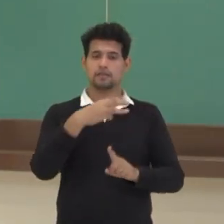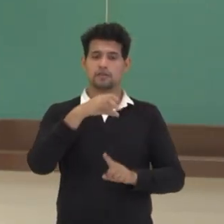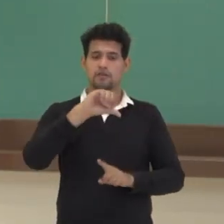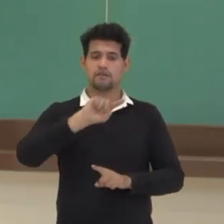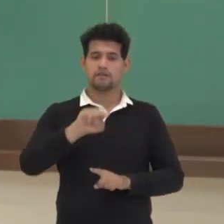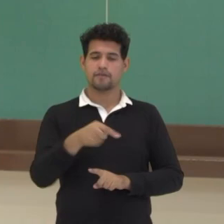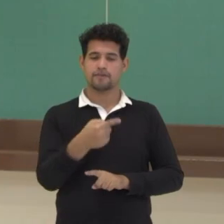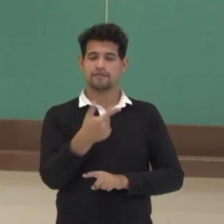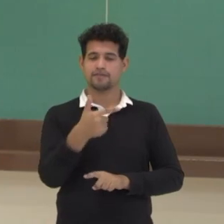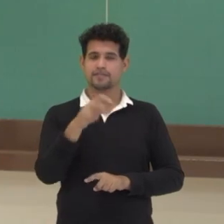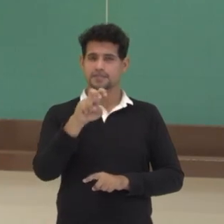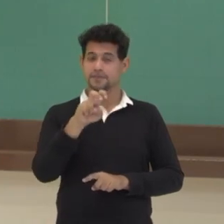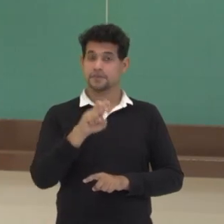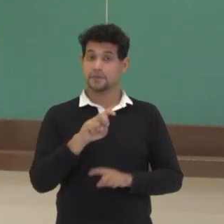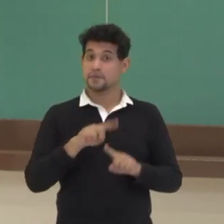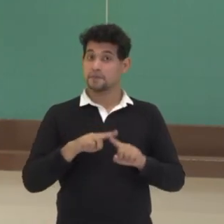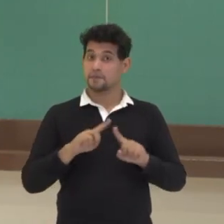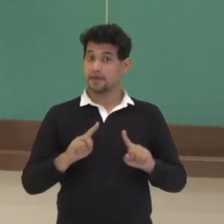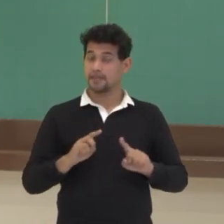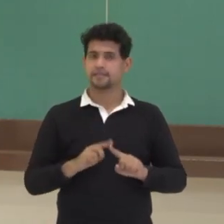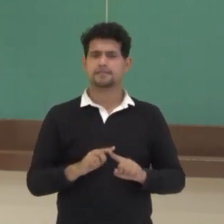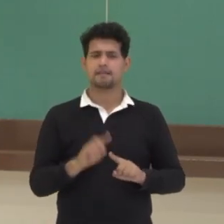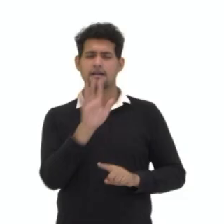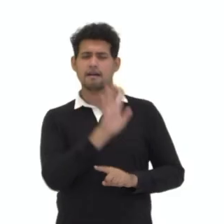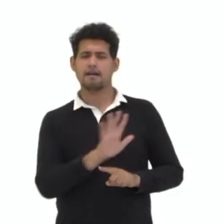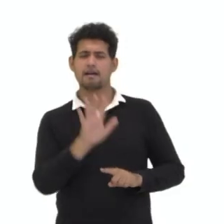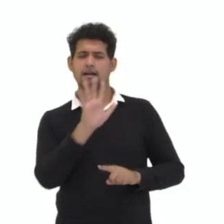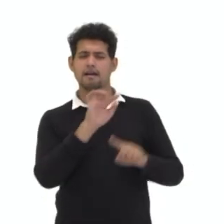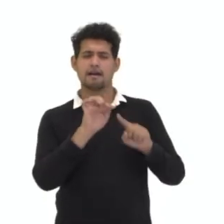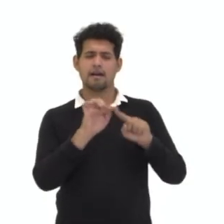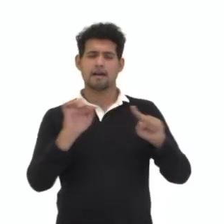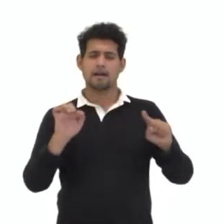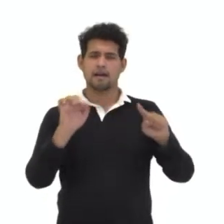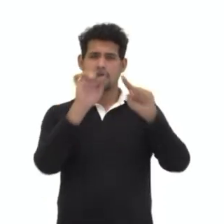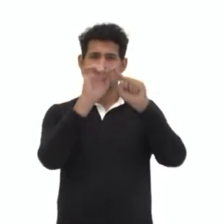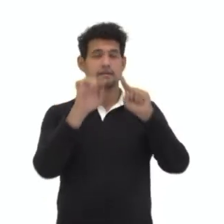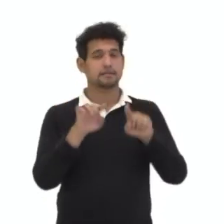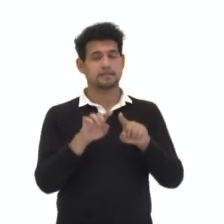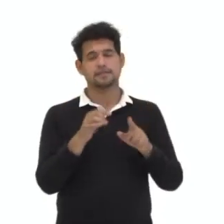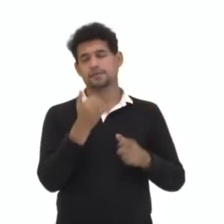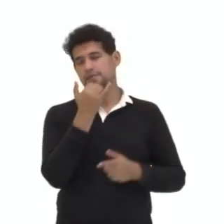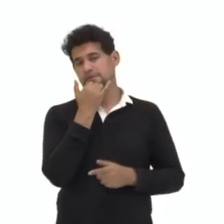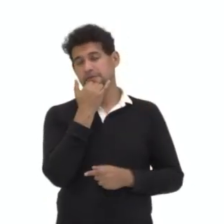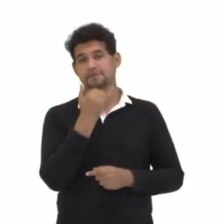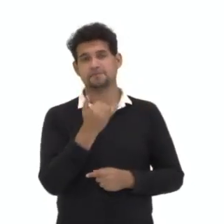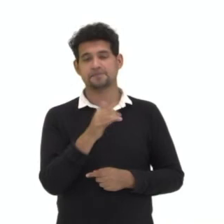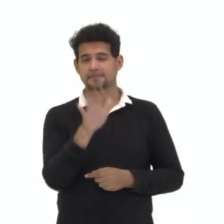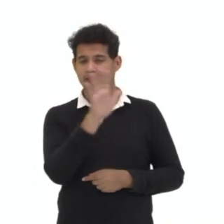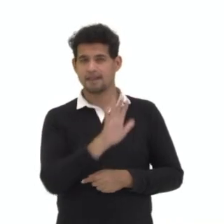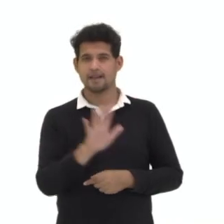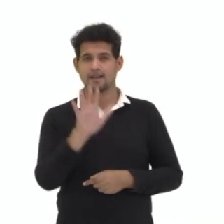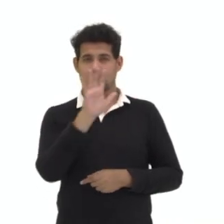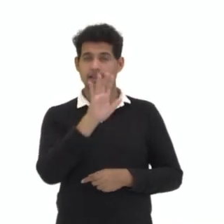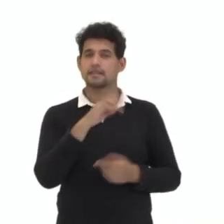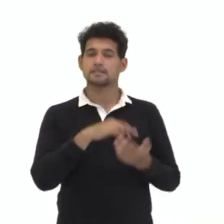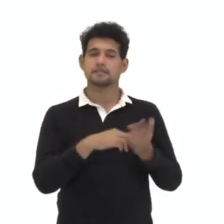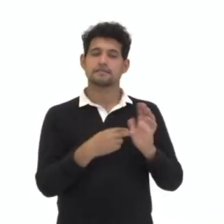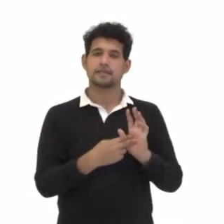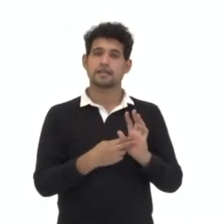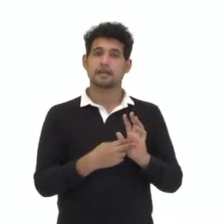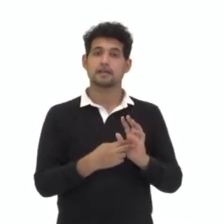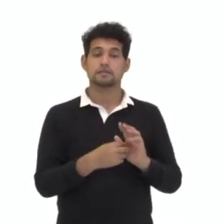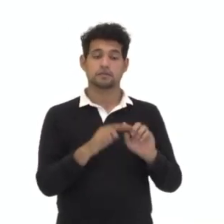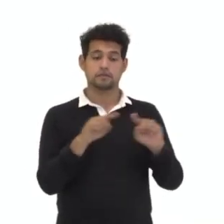39,25. Então, neste caso, a área do triângulo, aliás, a área do terreno, que é um